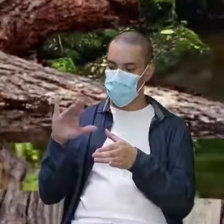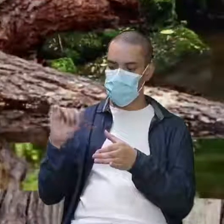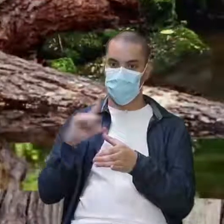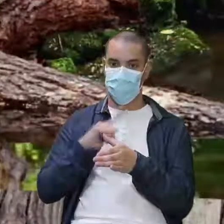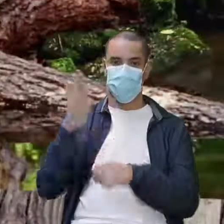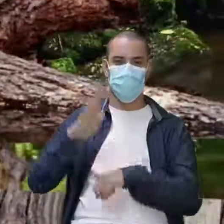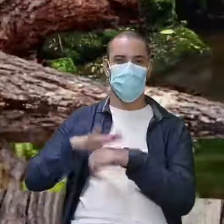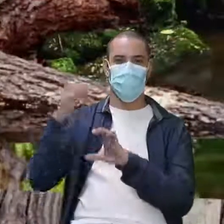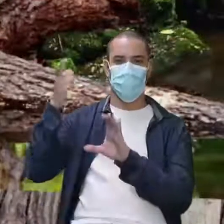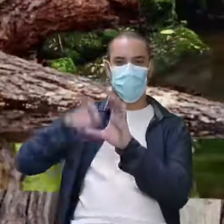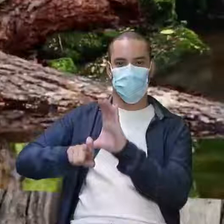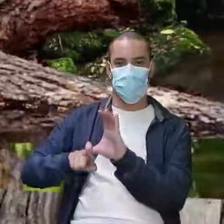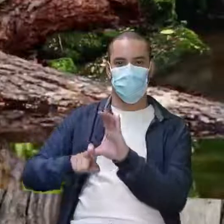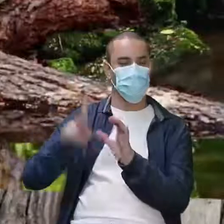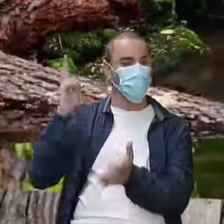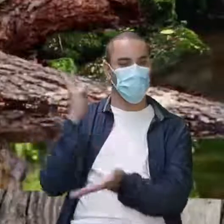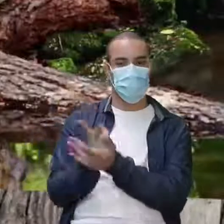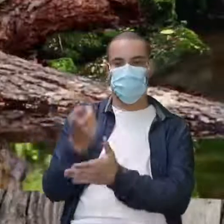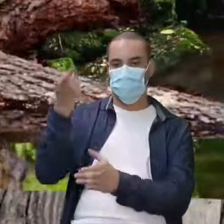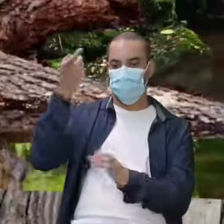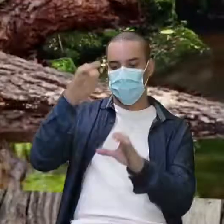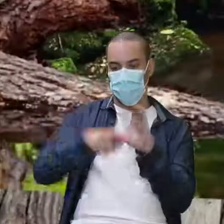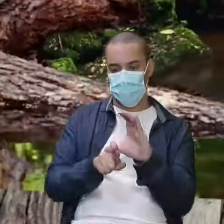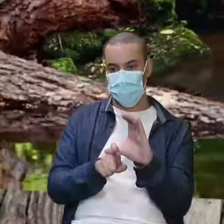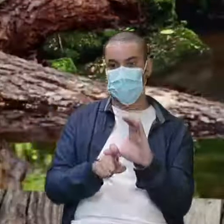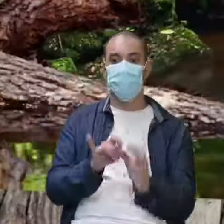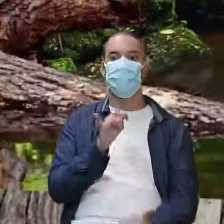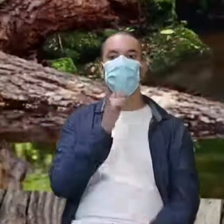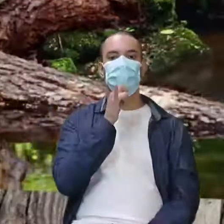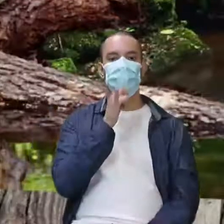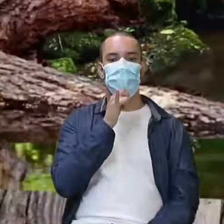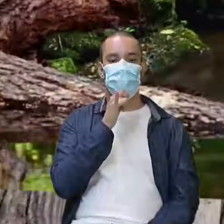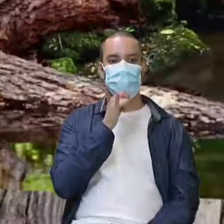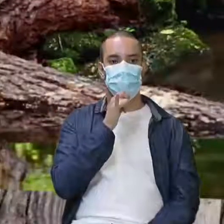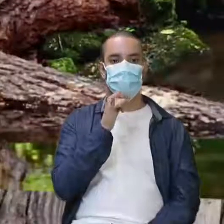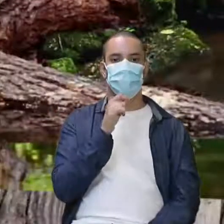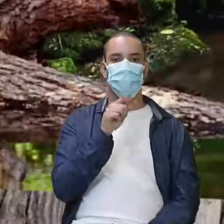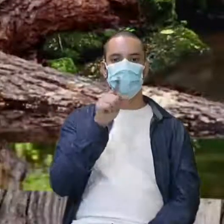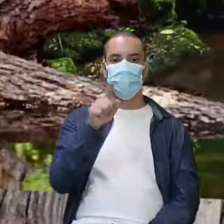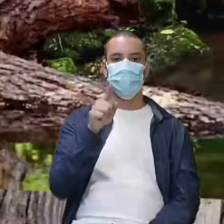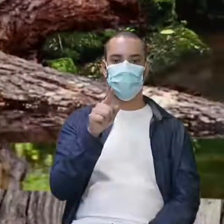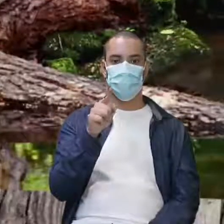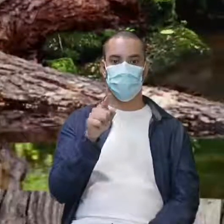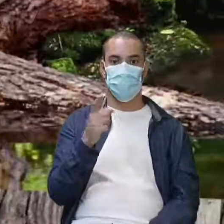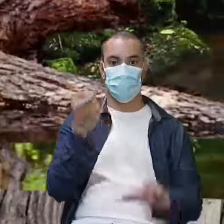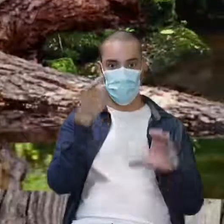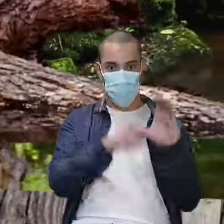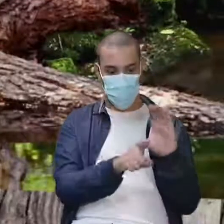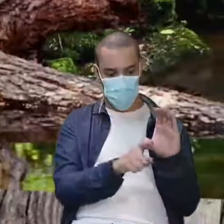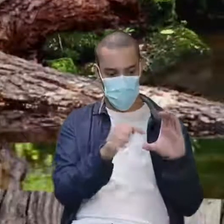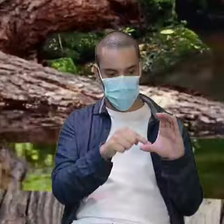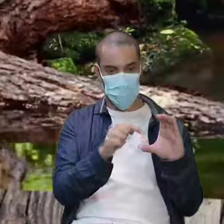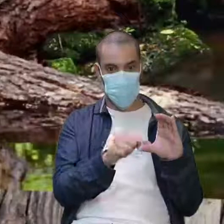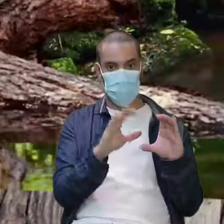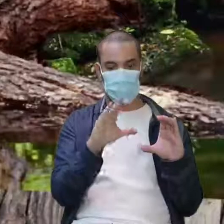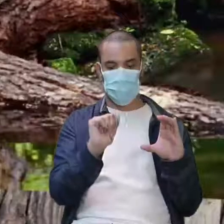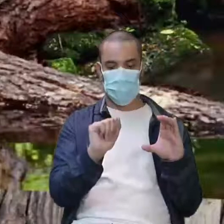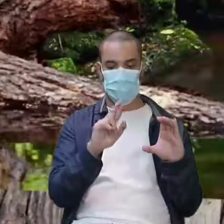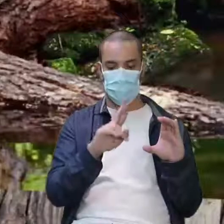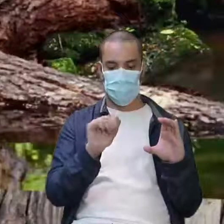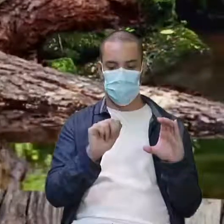Então, se você tirar um exemplo, né? Se você tirar um indivíduo do grupo da